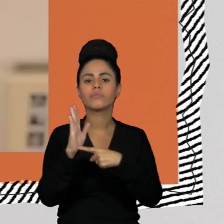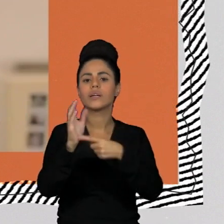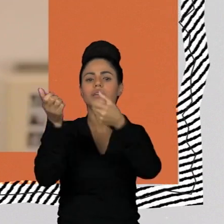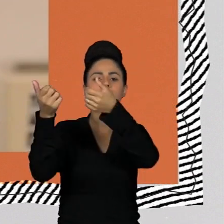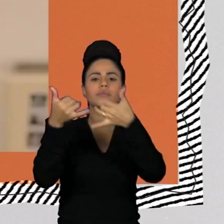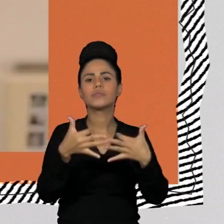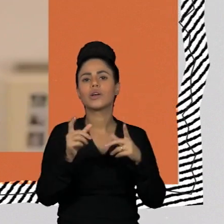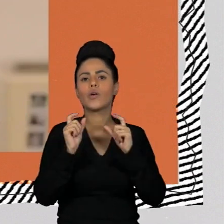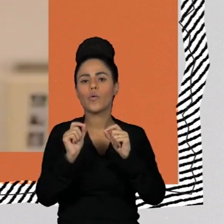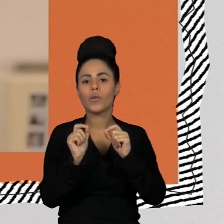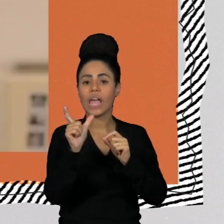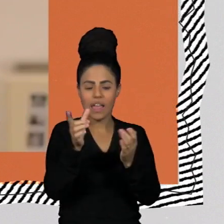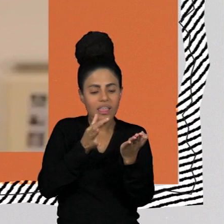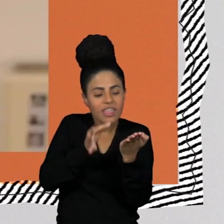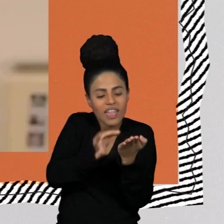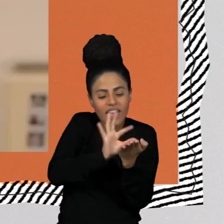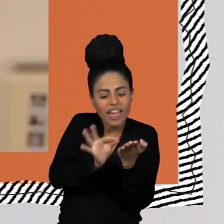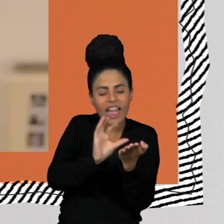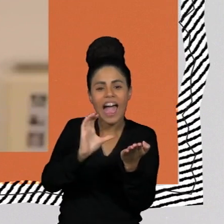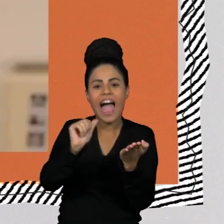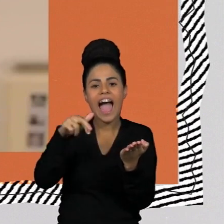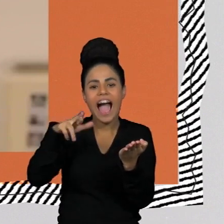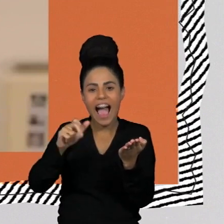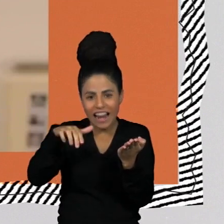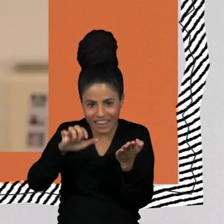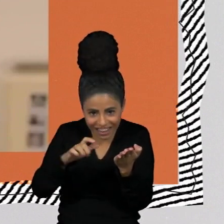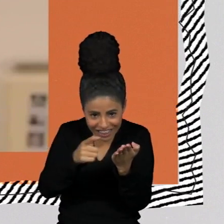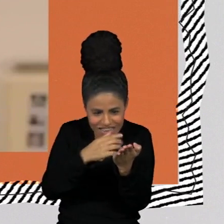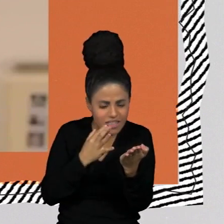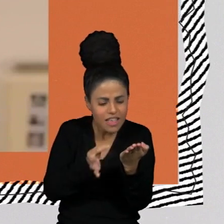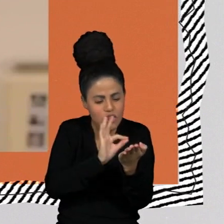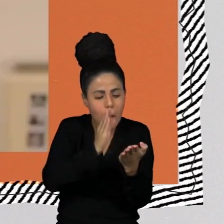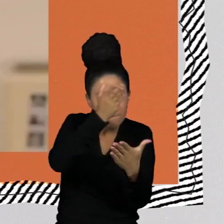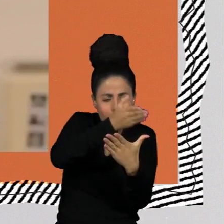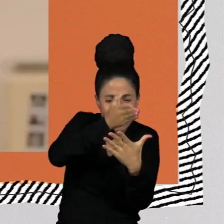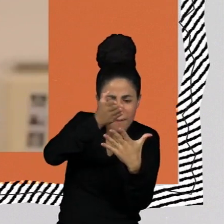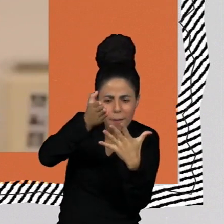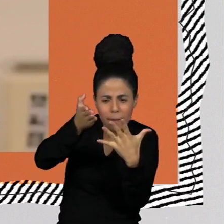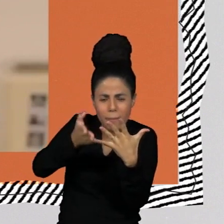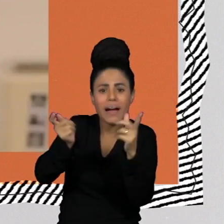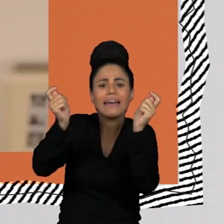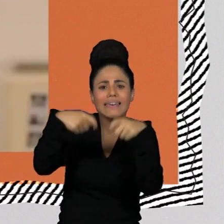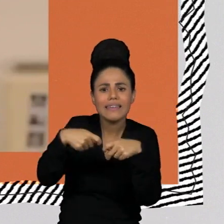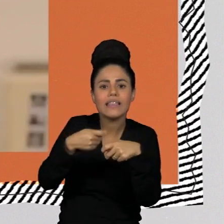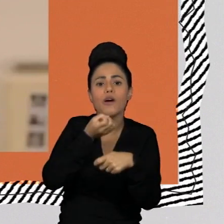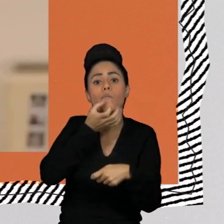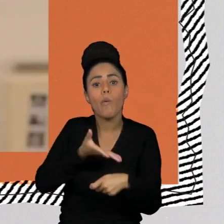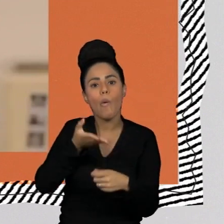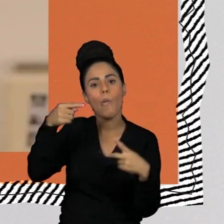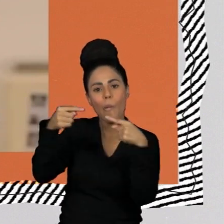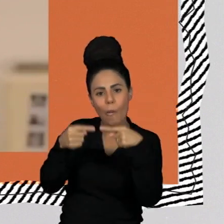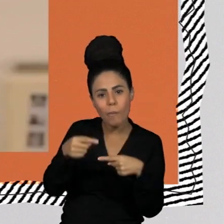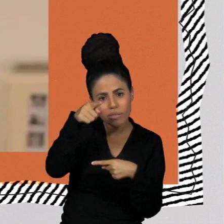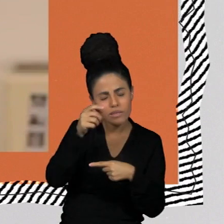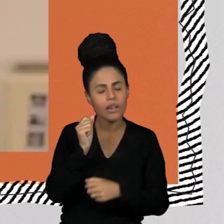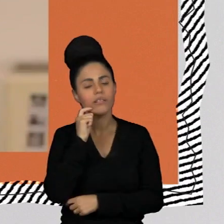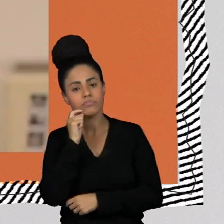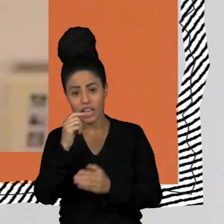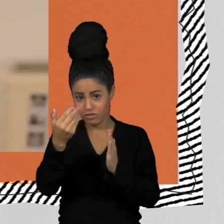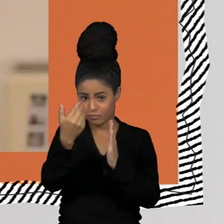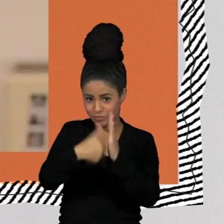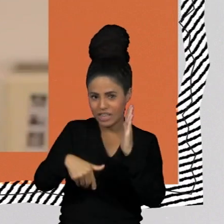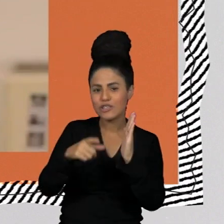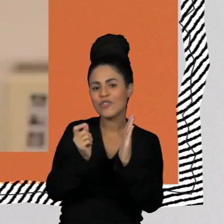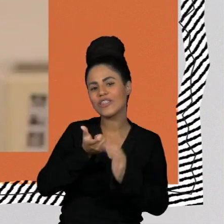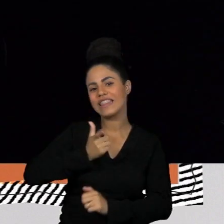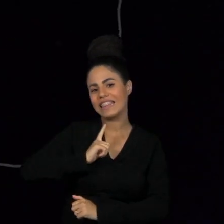e vai ser no carnê. Lembra aquele carnezinho gostoso? Em prestações que você pode pagar e a gente ainda vai dar um descontinho no